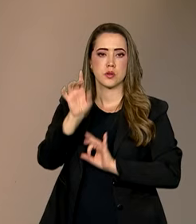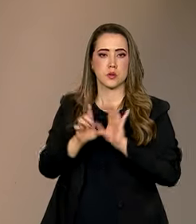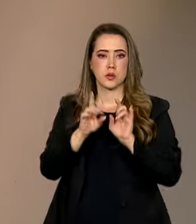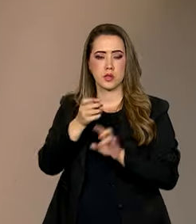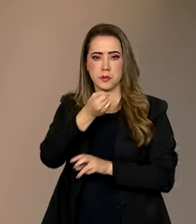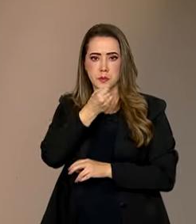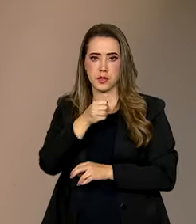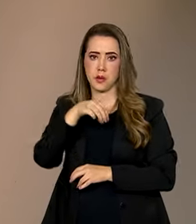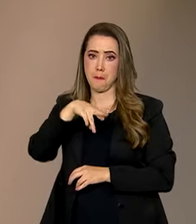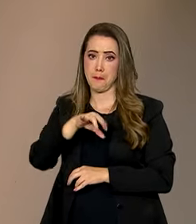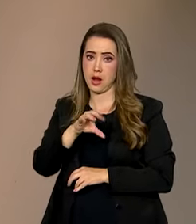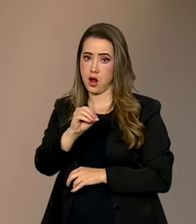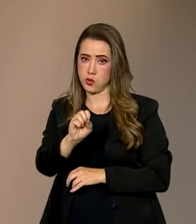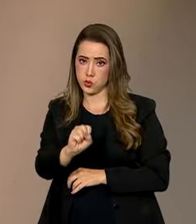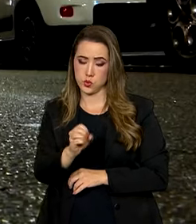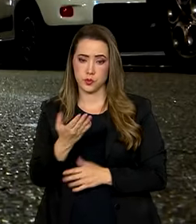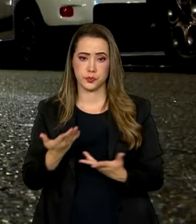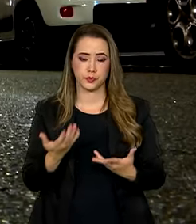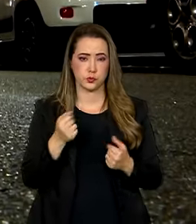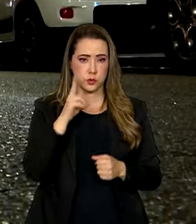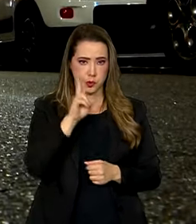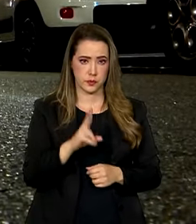especial, Marcos Uchoa.